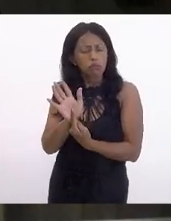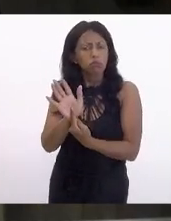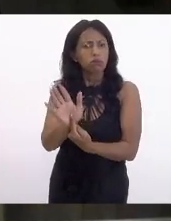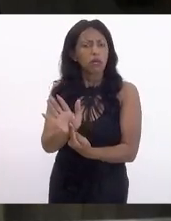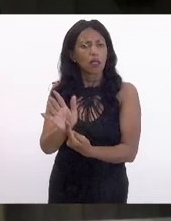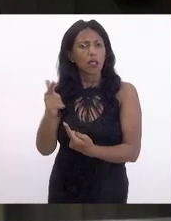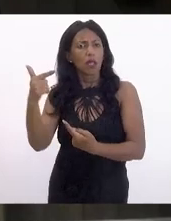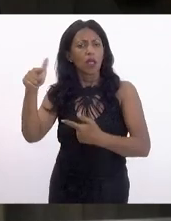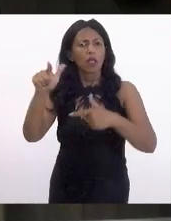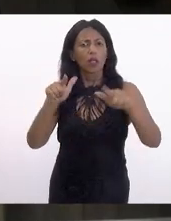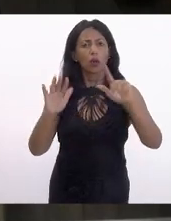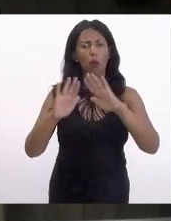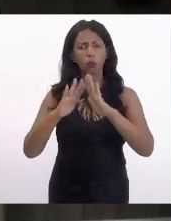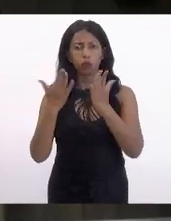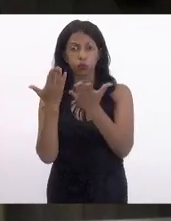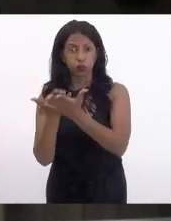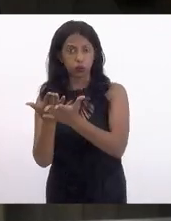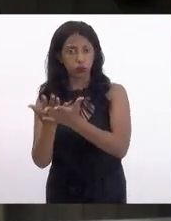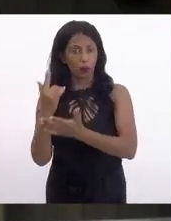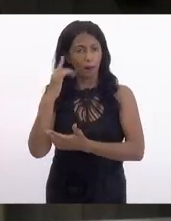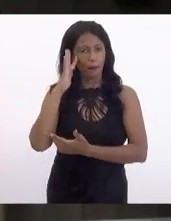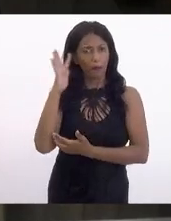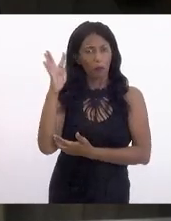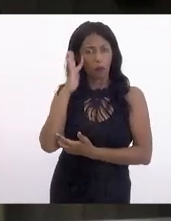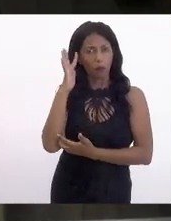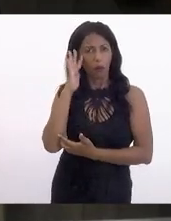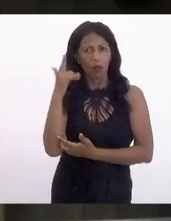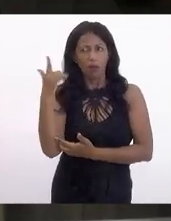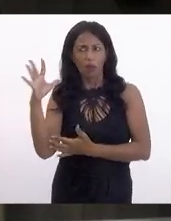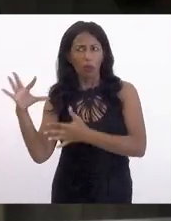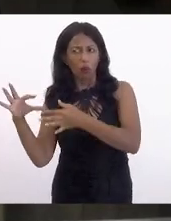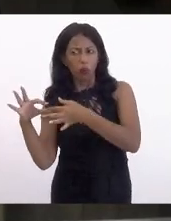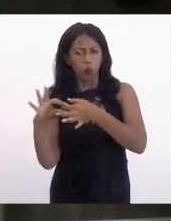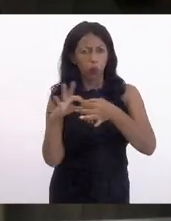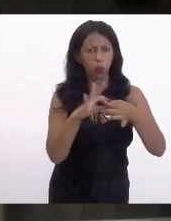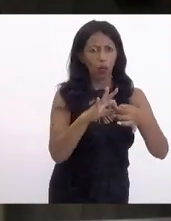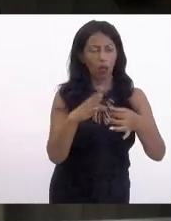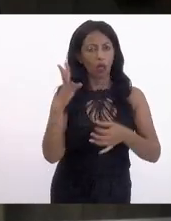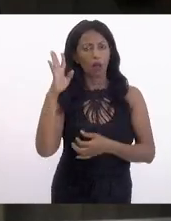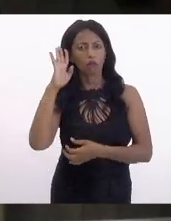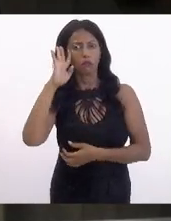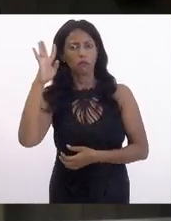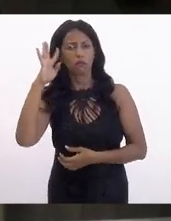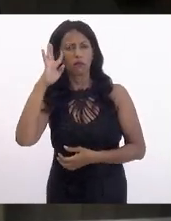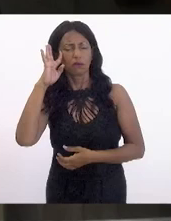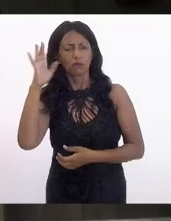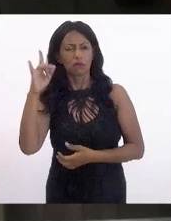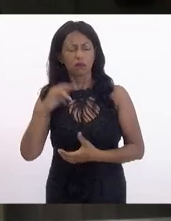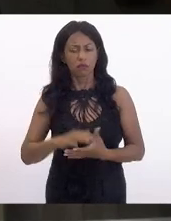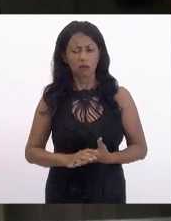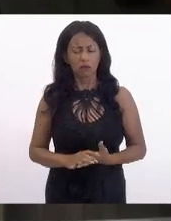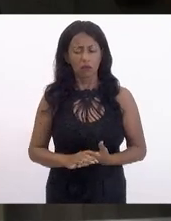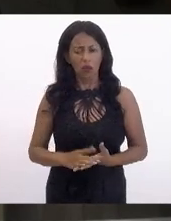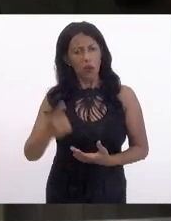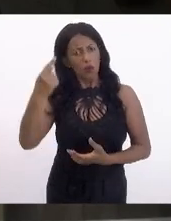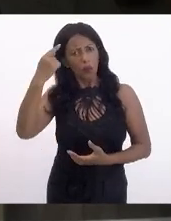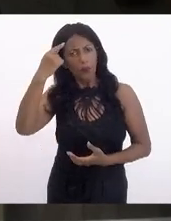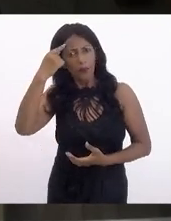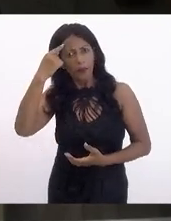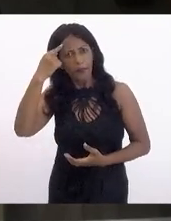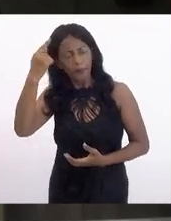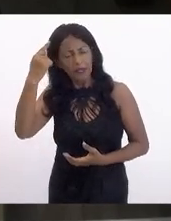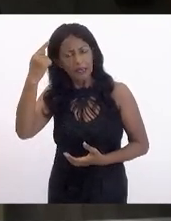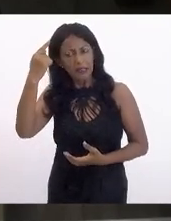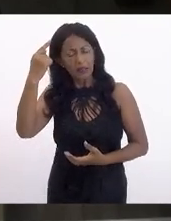entre outras escolas de pensamento entre outras correntes de pensamento uma corrente de pensamento